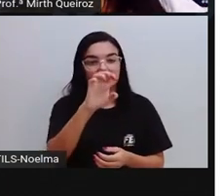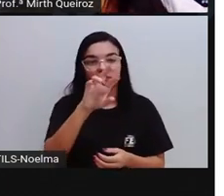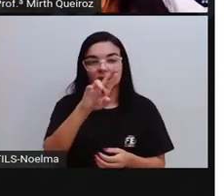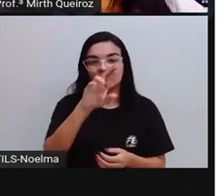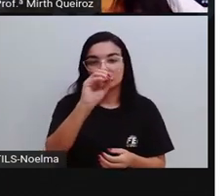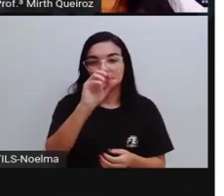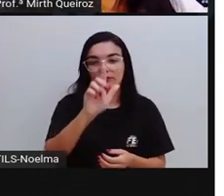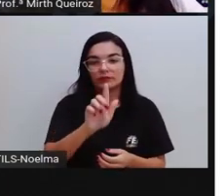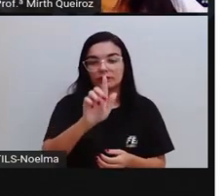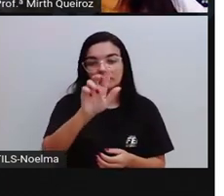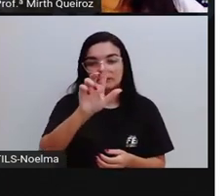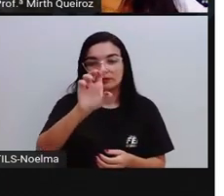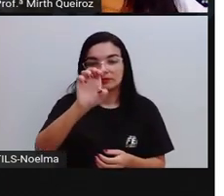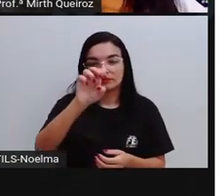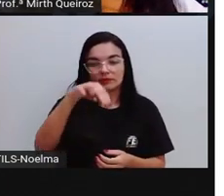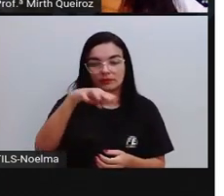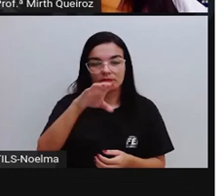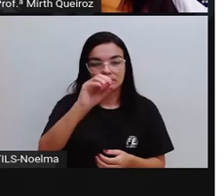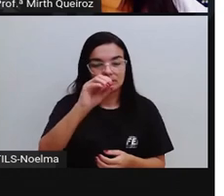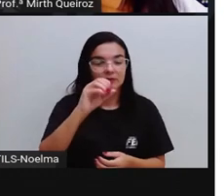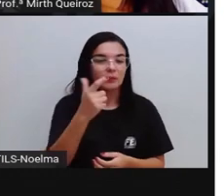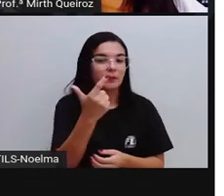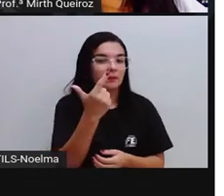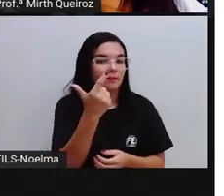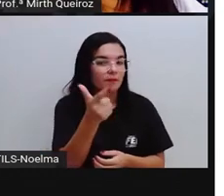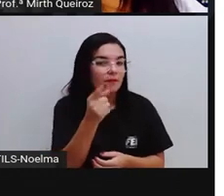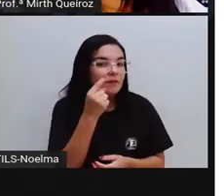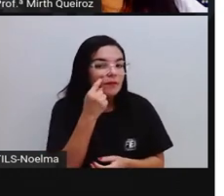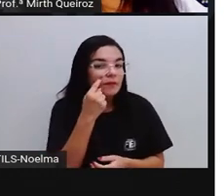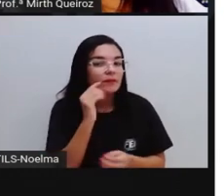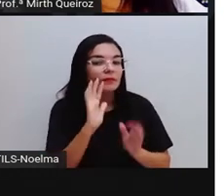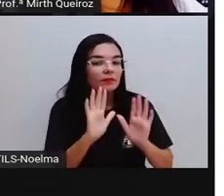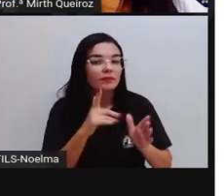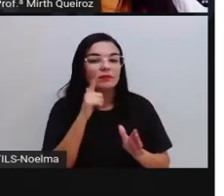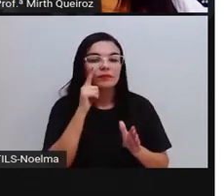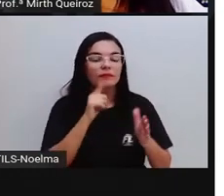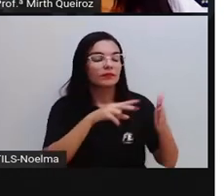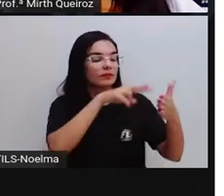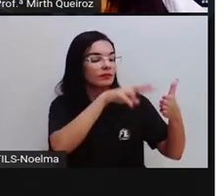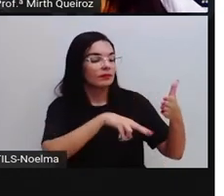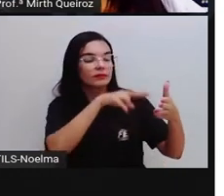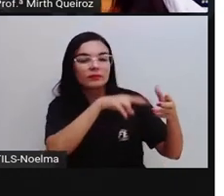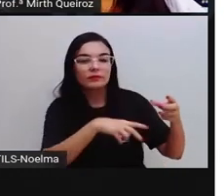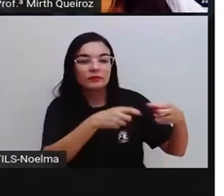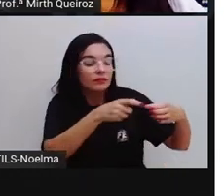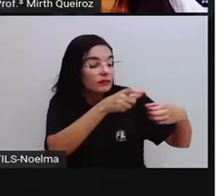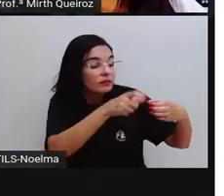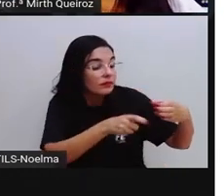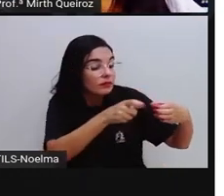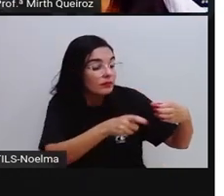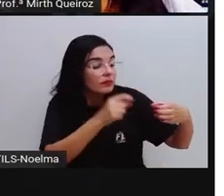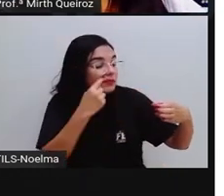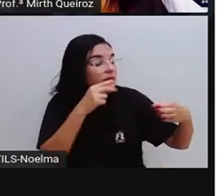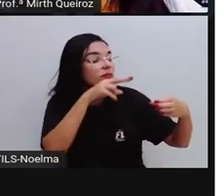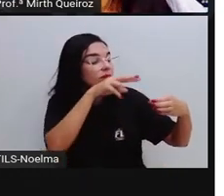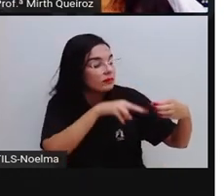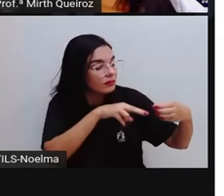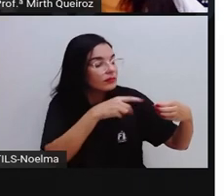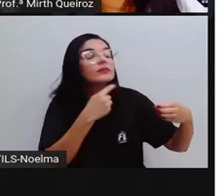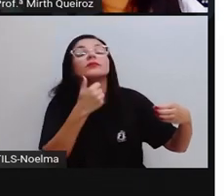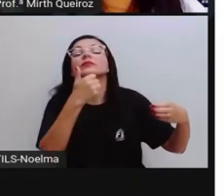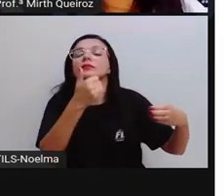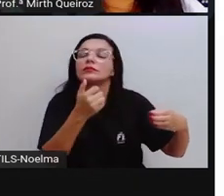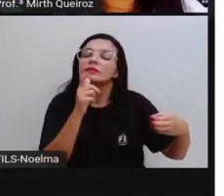pura, porém, o componente é o único componente em estados diferentes, água e gelo. E